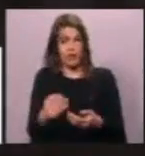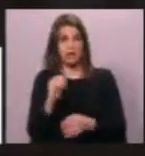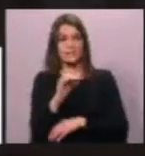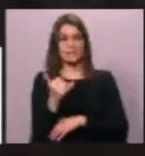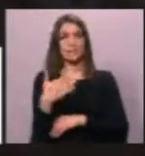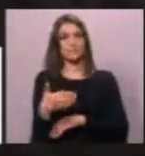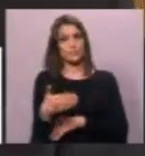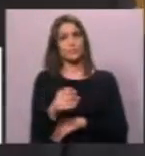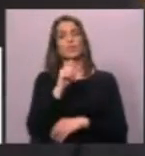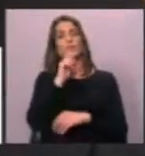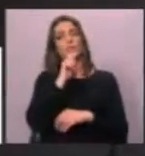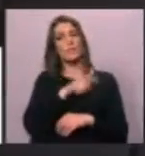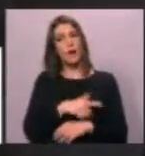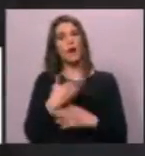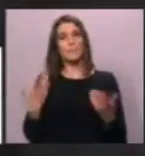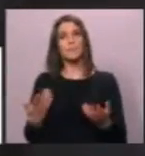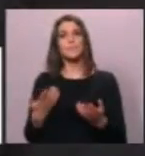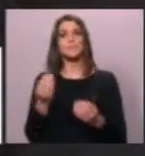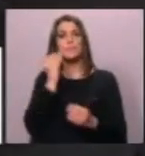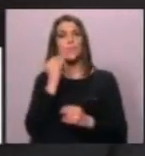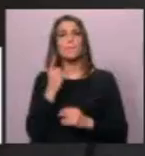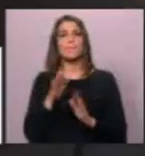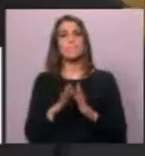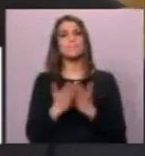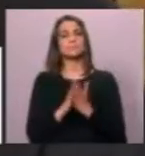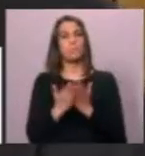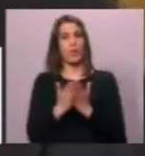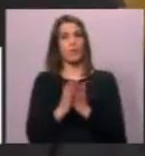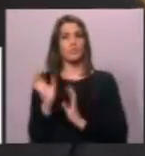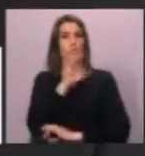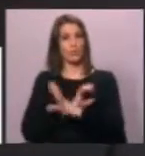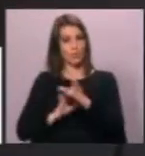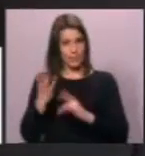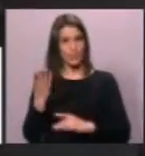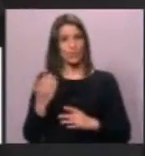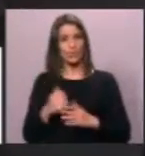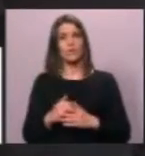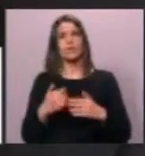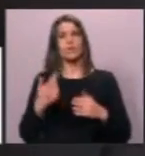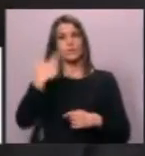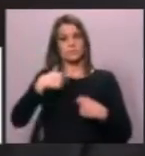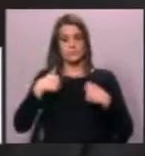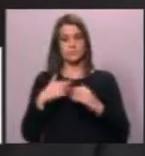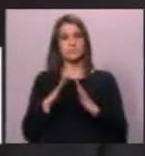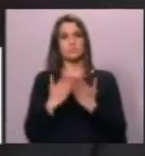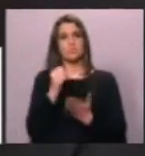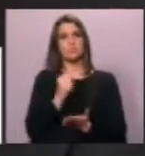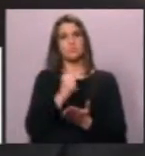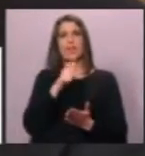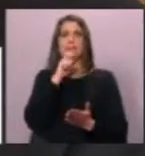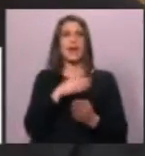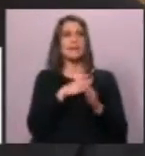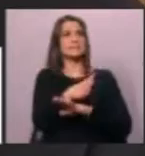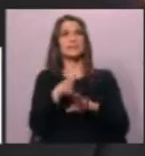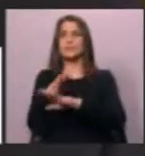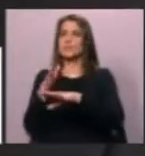já é possível, através de um passaporte europeu, ter cidadania de vários, que dá acesso a viver